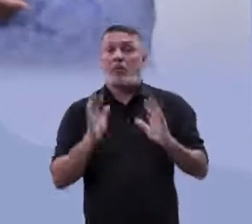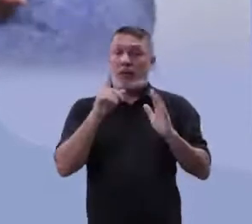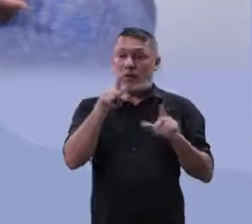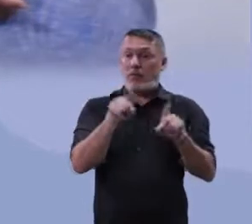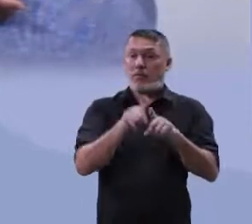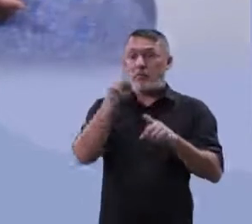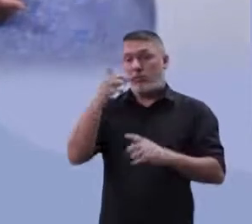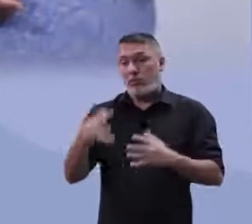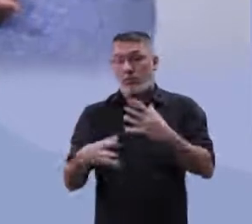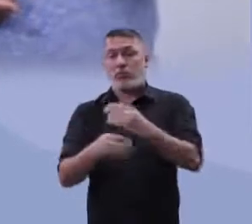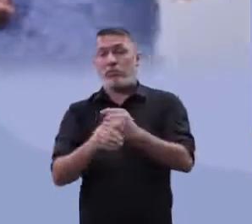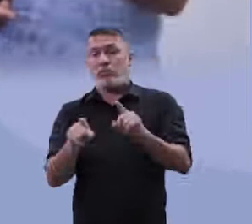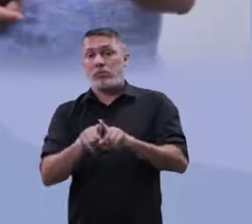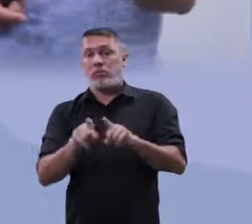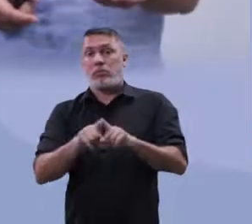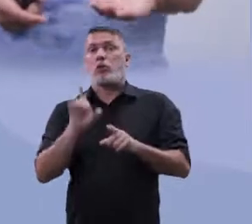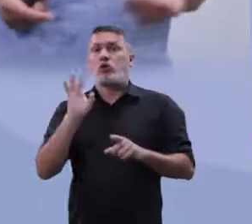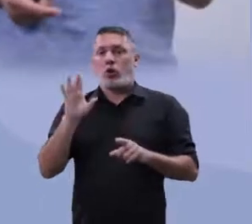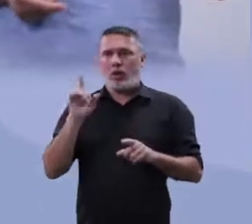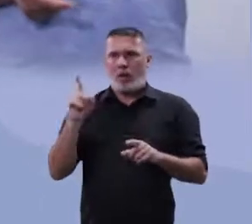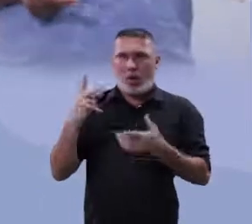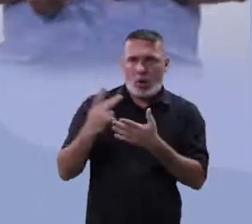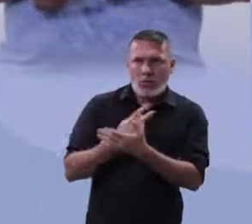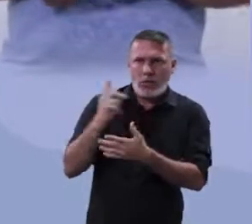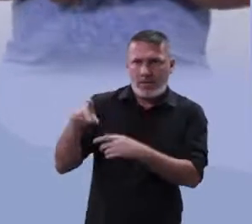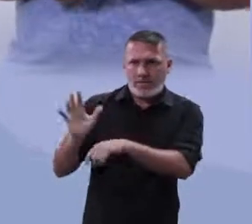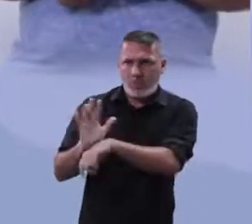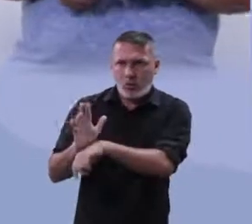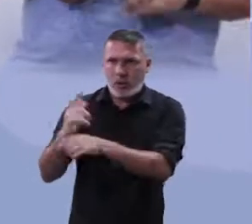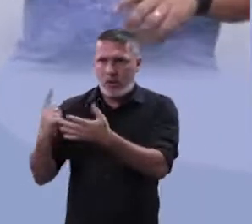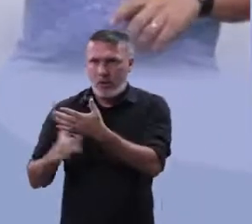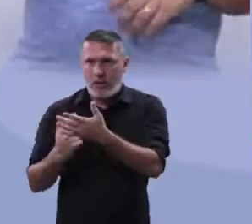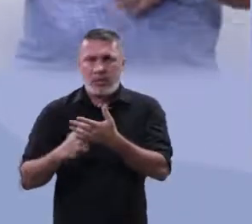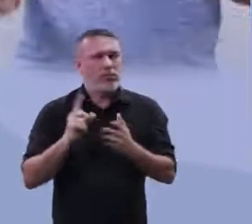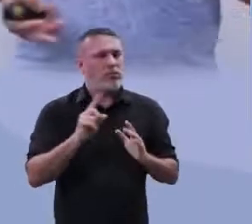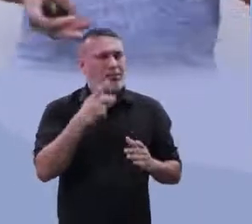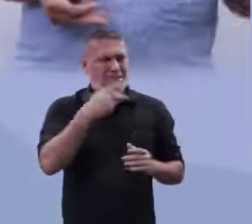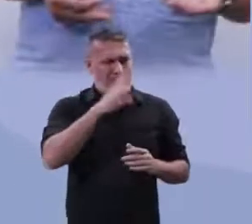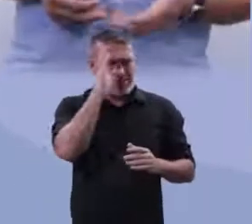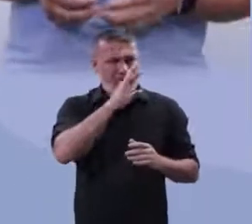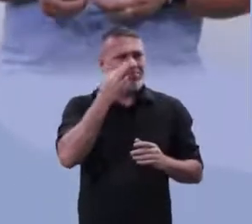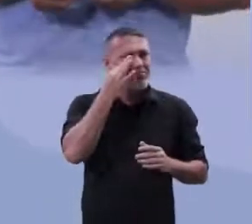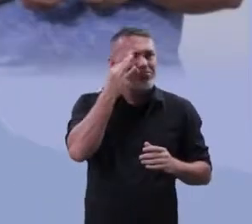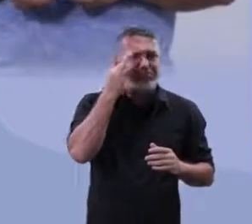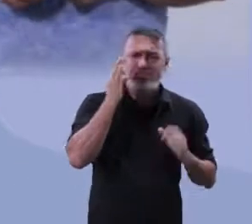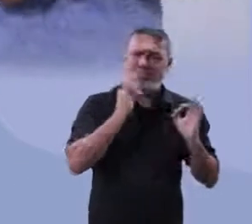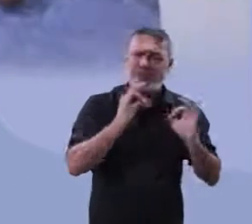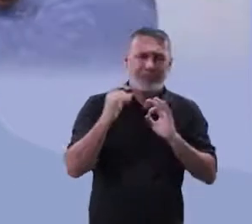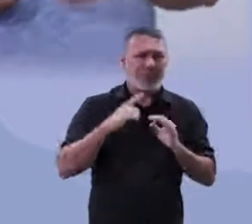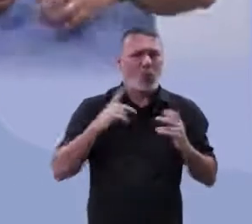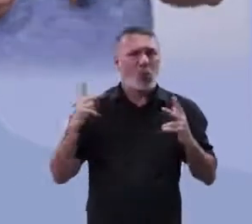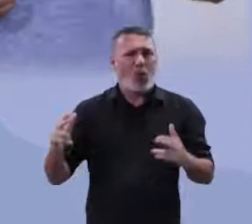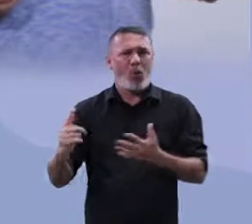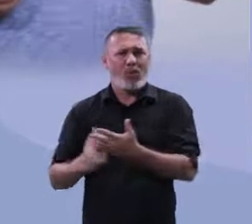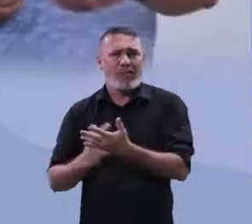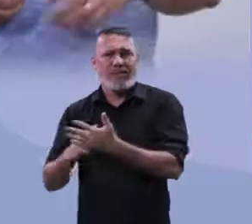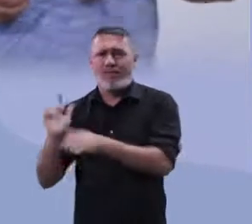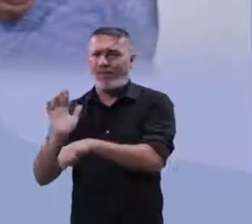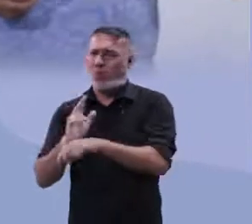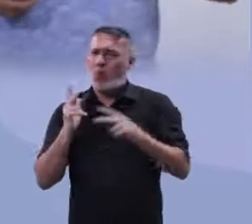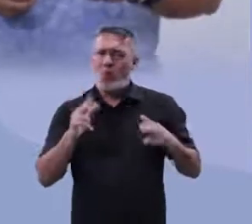Entretanto, você pode jogar o seguinte, que não está apenas na ficção. Na realidade brasileira nós temos diversos casos assim, de